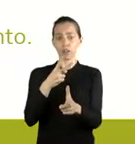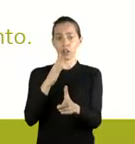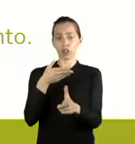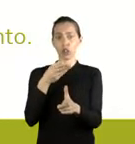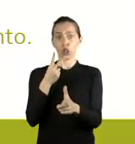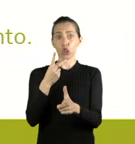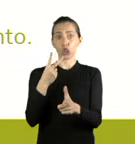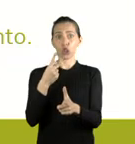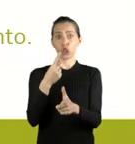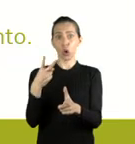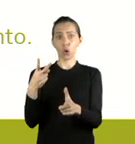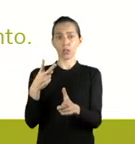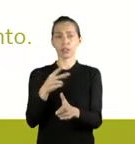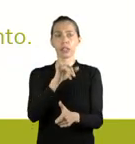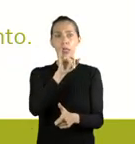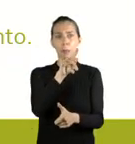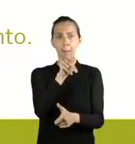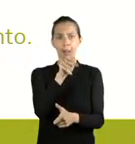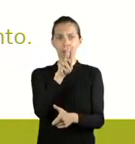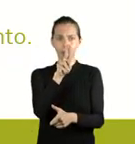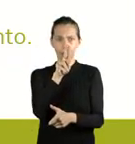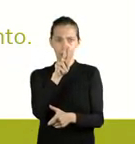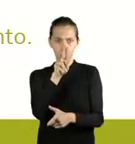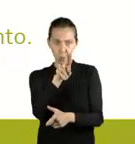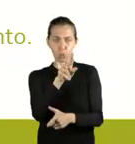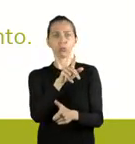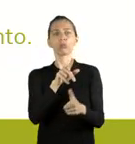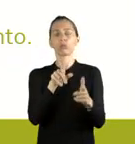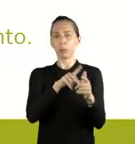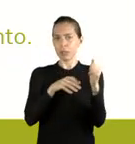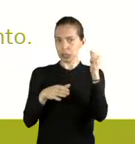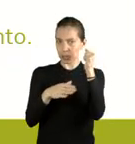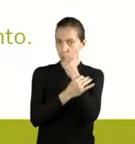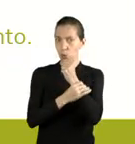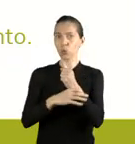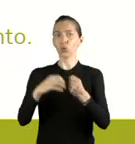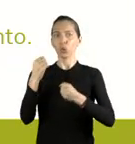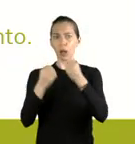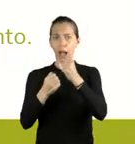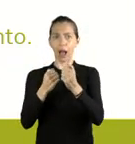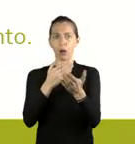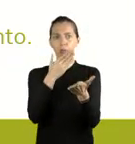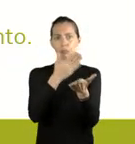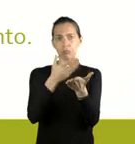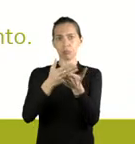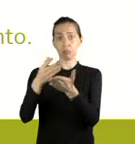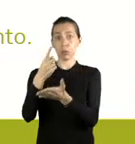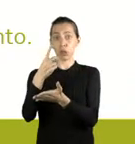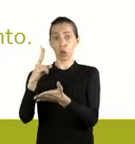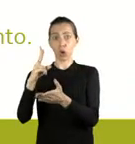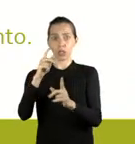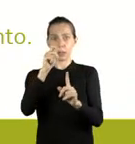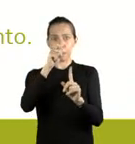IPTU. Pega a dívida e divide por 12. Ah, seguro do carro. Pega a dívida e divide por 12. Então,